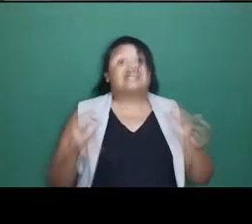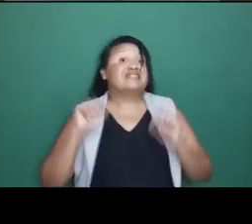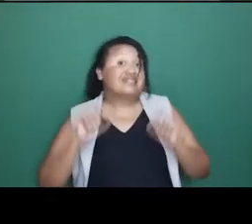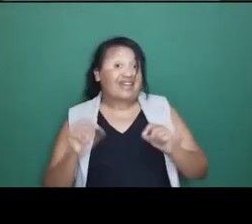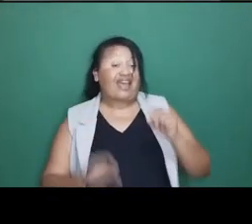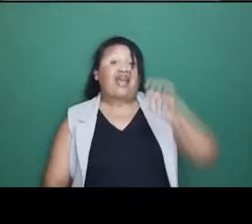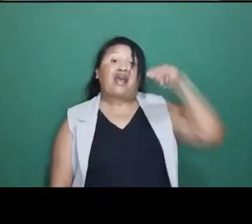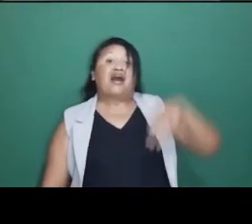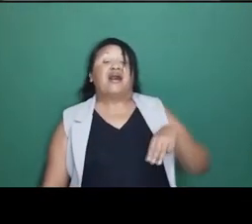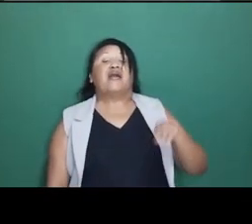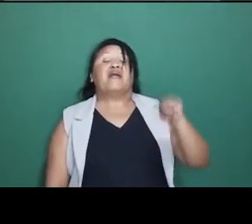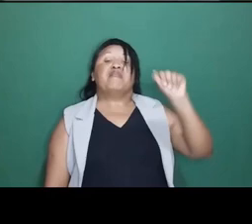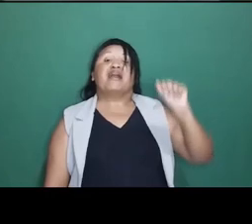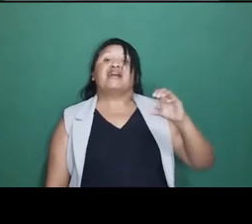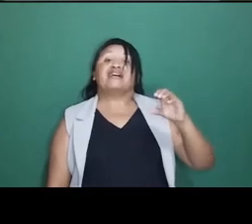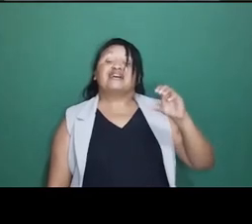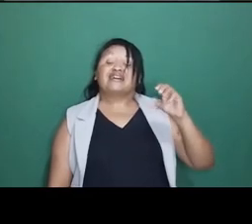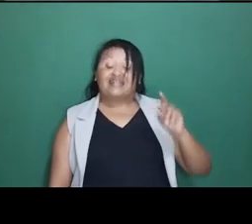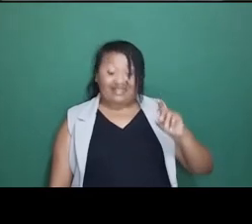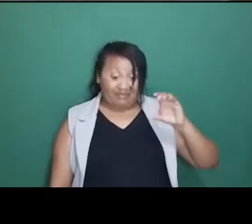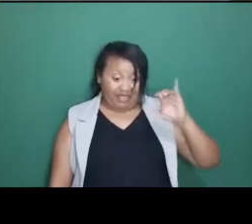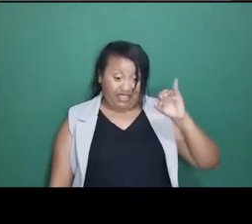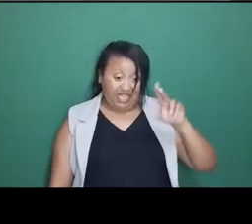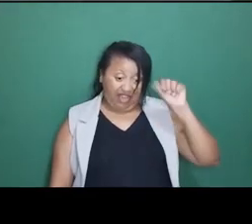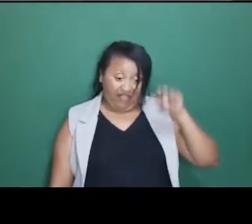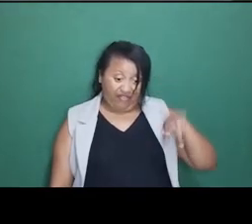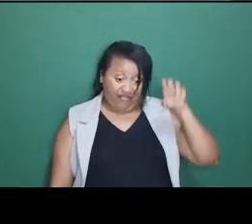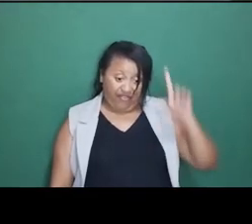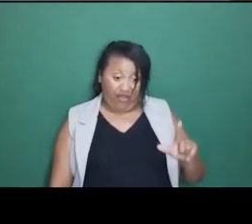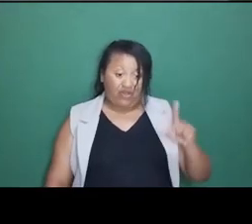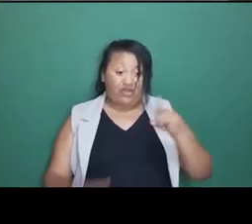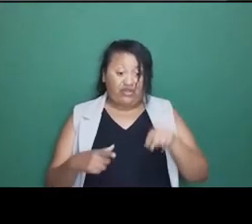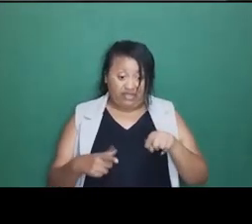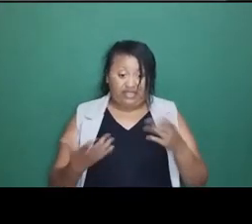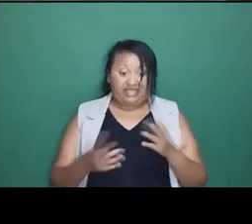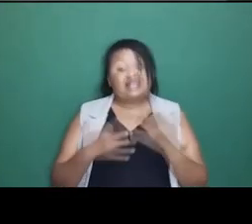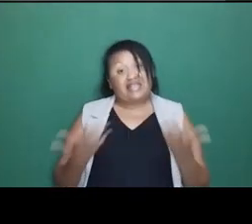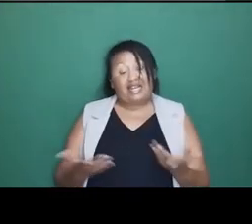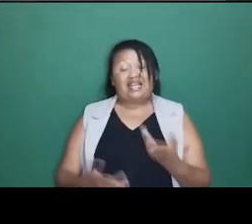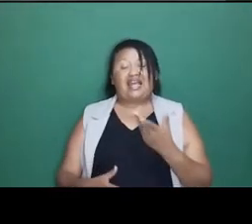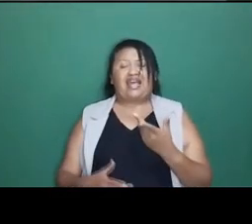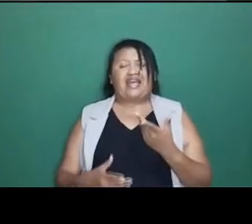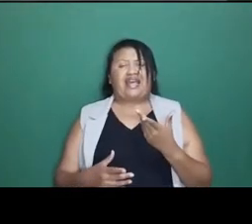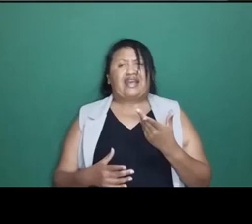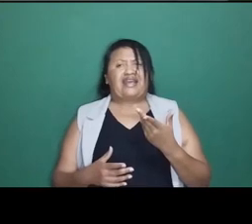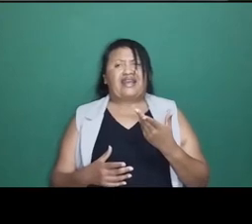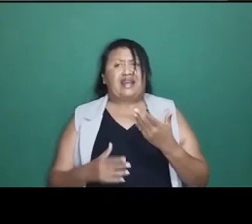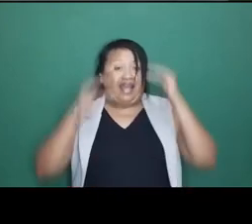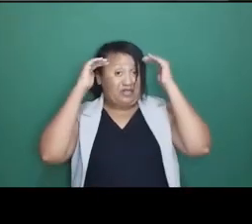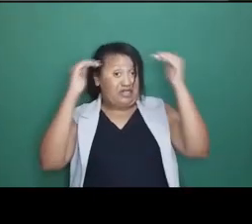Maquiavel Maquiavel que é considerado o pai da ciência moderna né da ciência